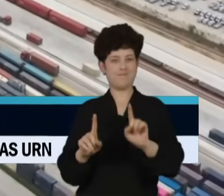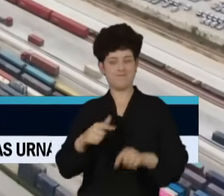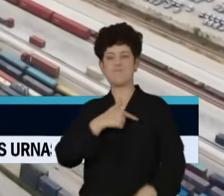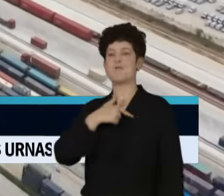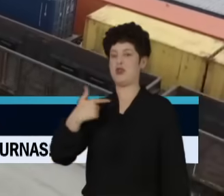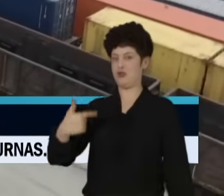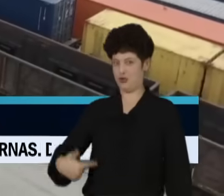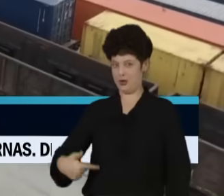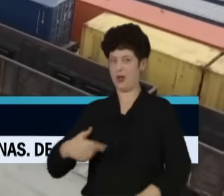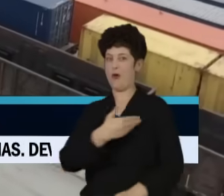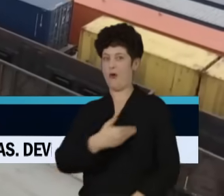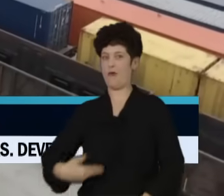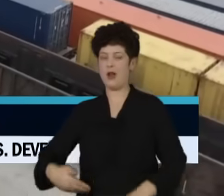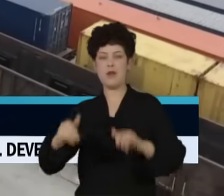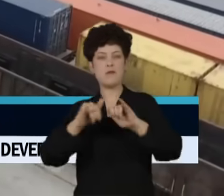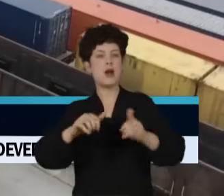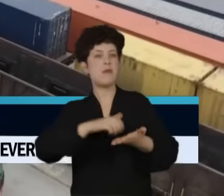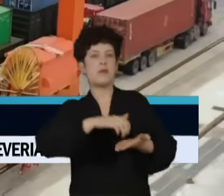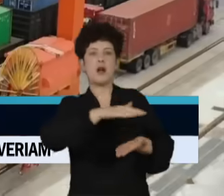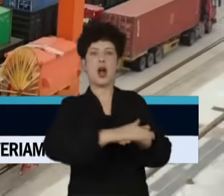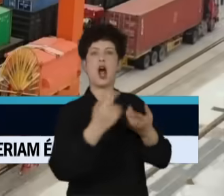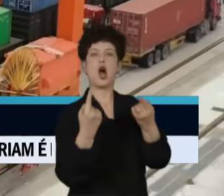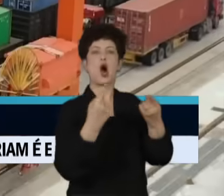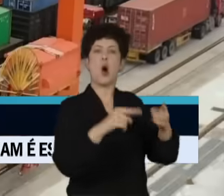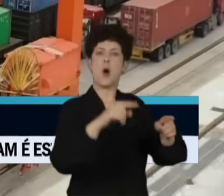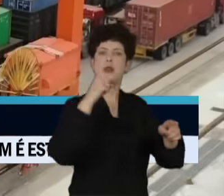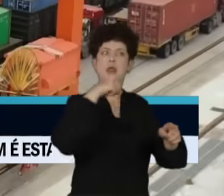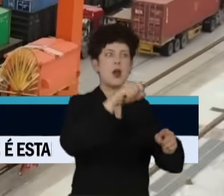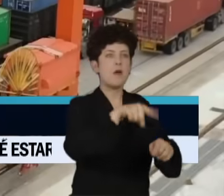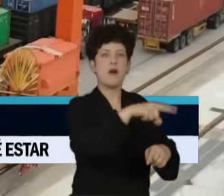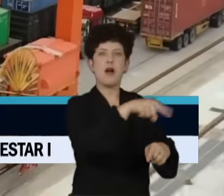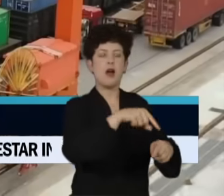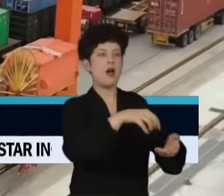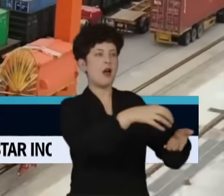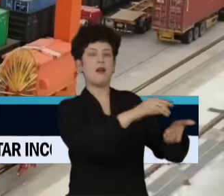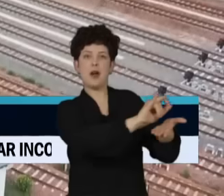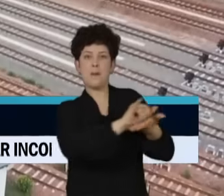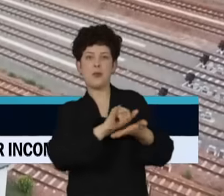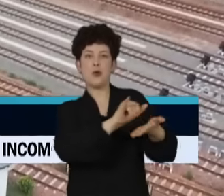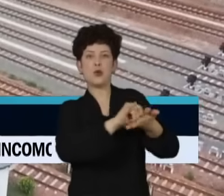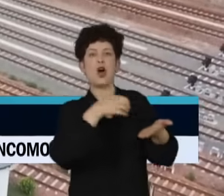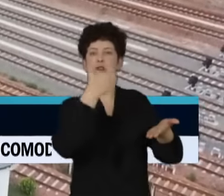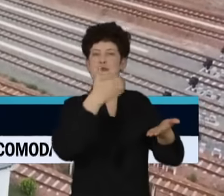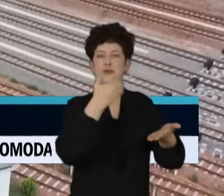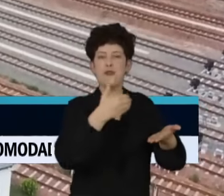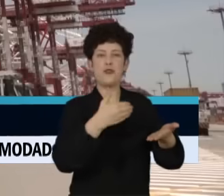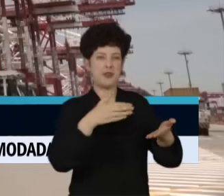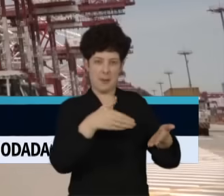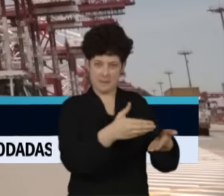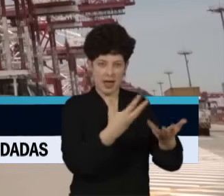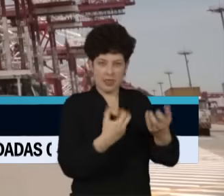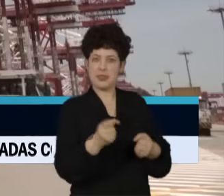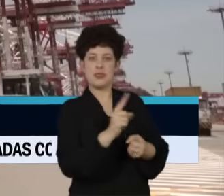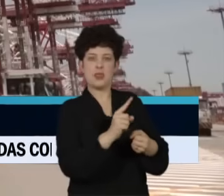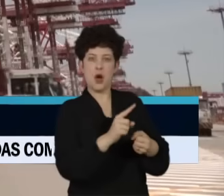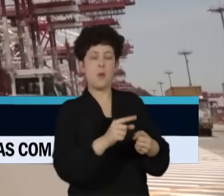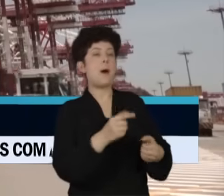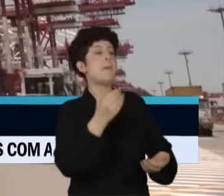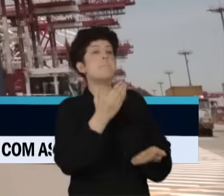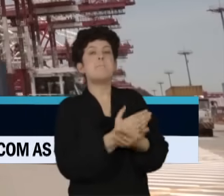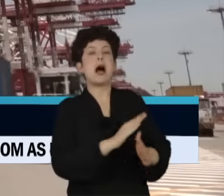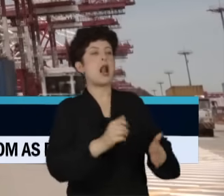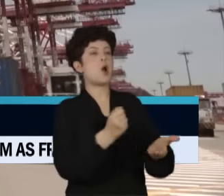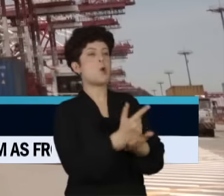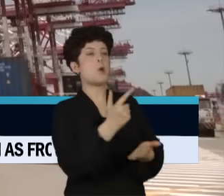chinês anunciou novas sanções a Taiwan, suspendendo a importação de produtos como frutas e pescaria e deixará de vender